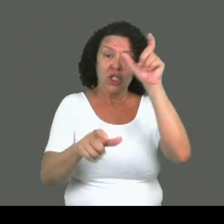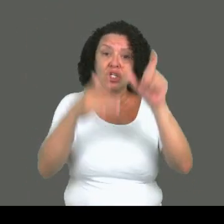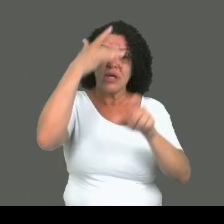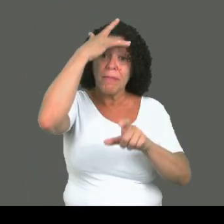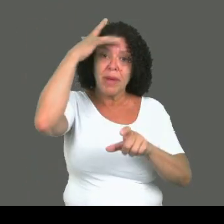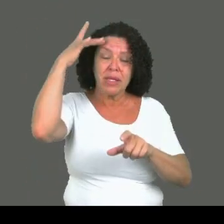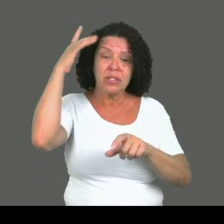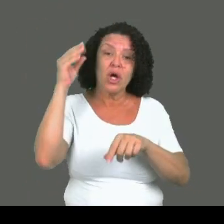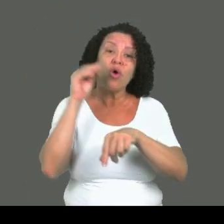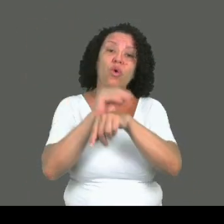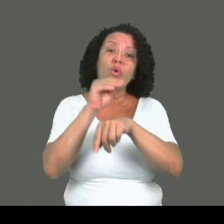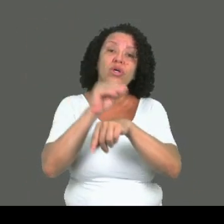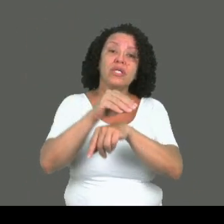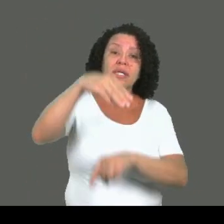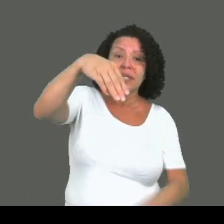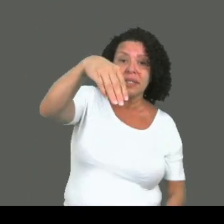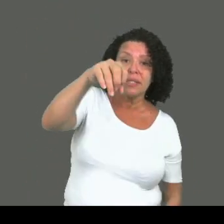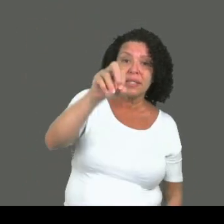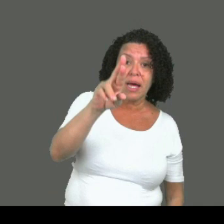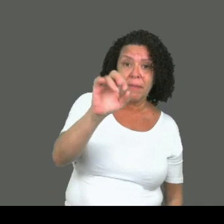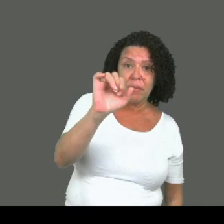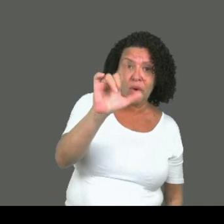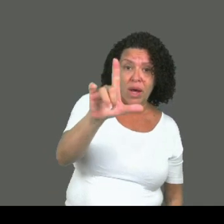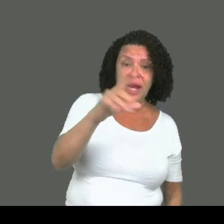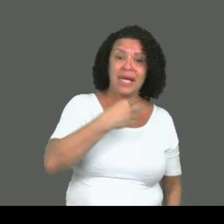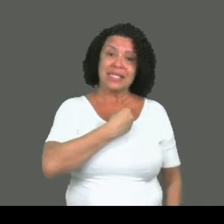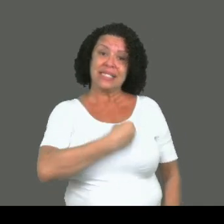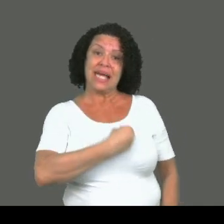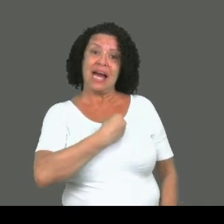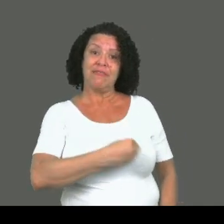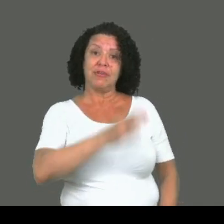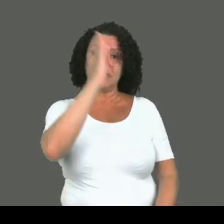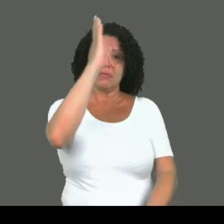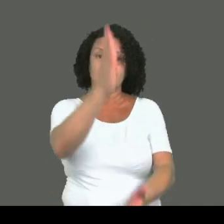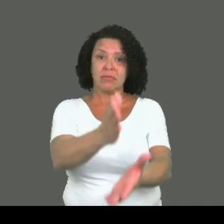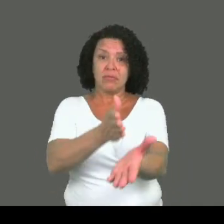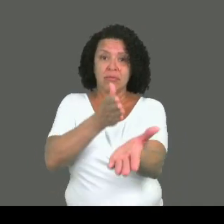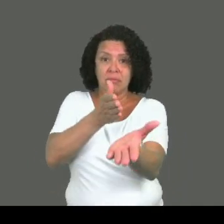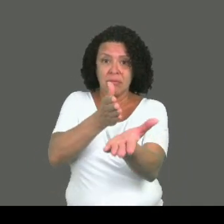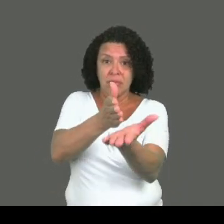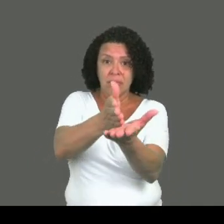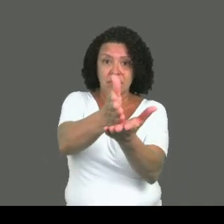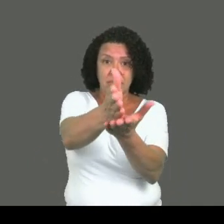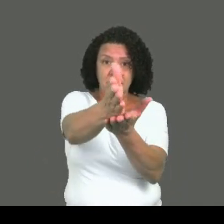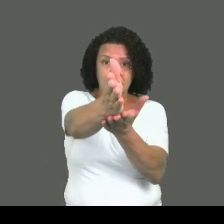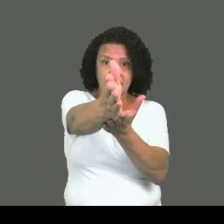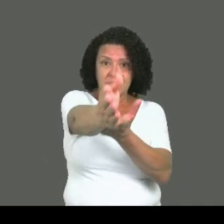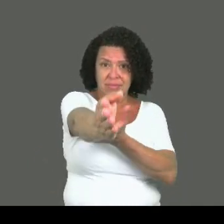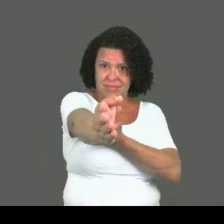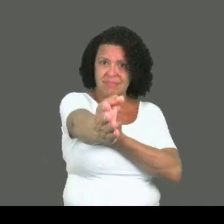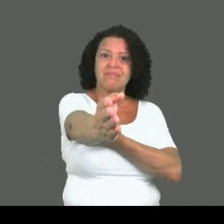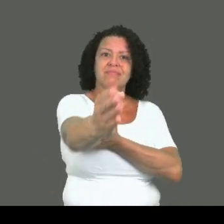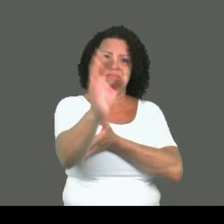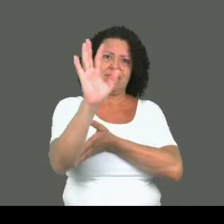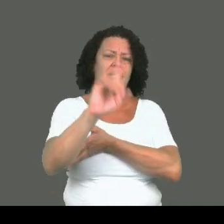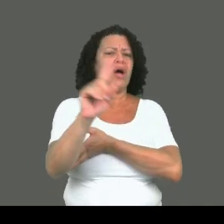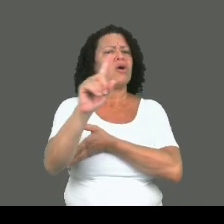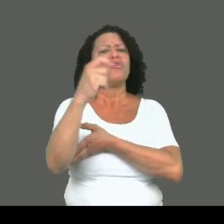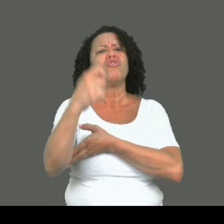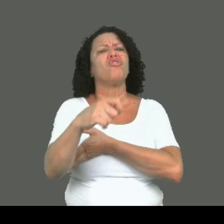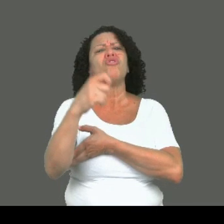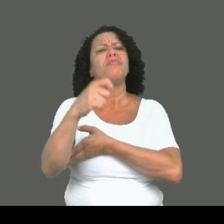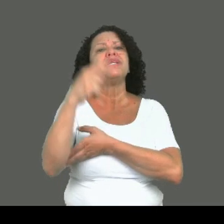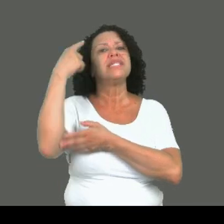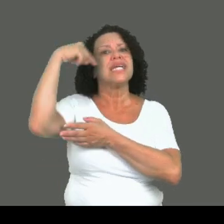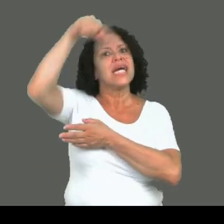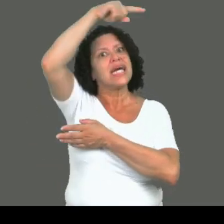da moral, que cuidam da vida reta, da dignidade. Não precisa ser